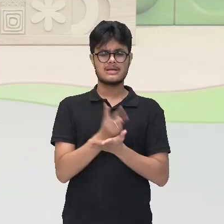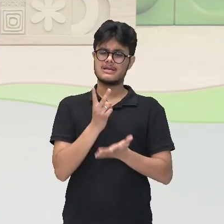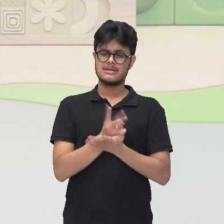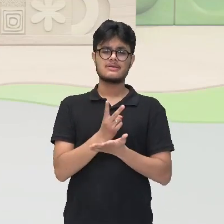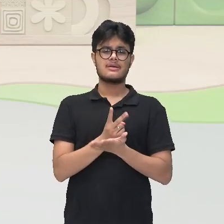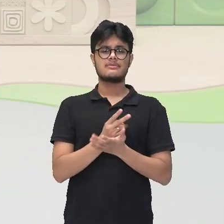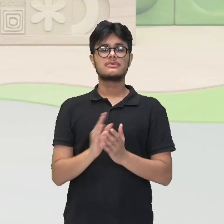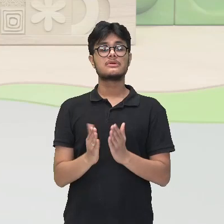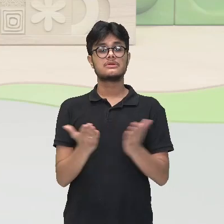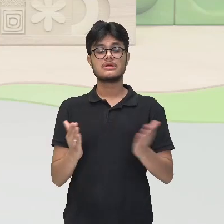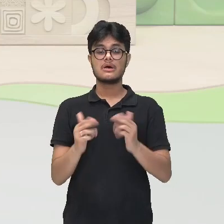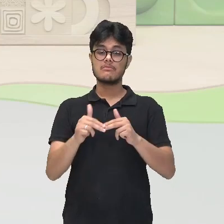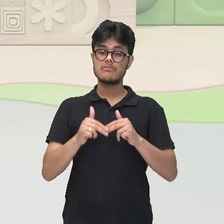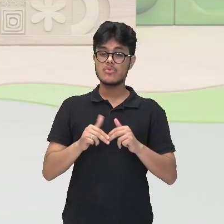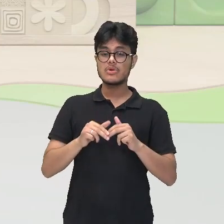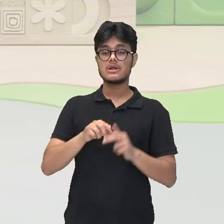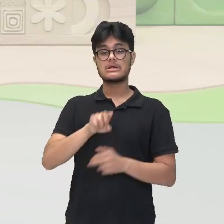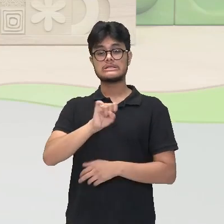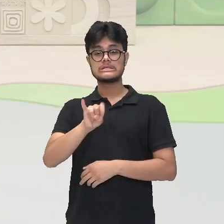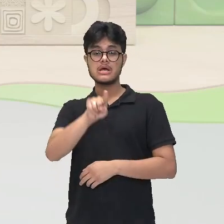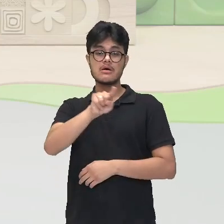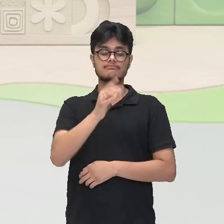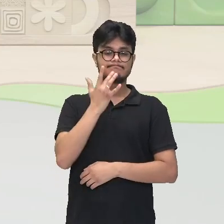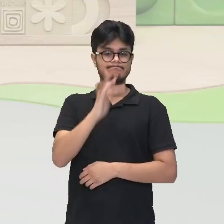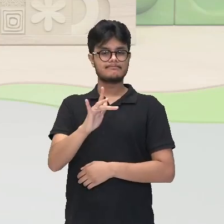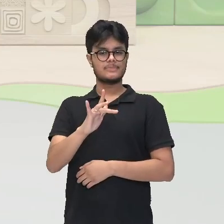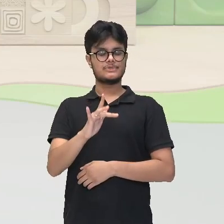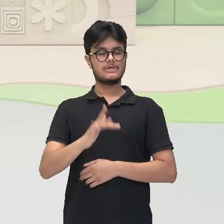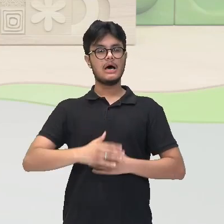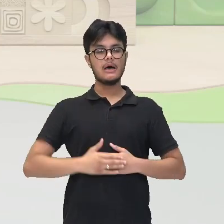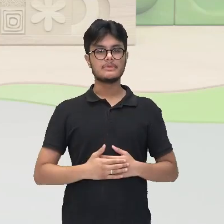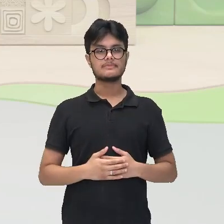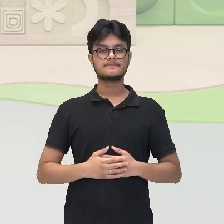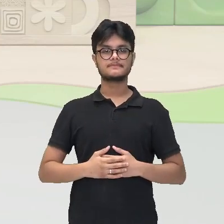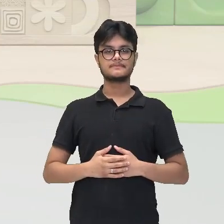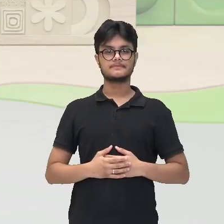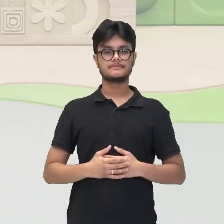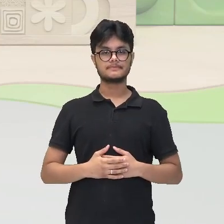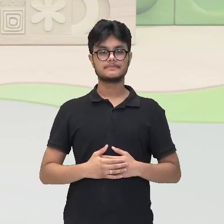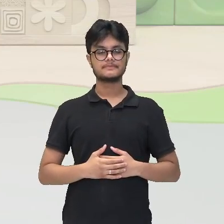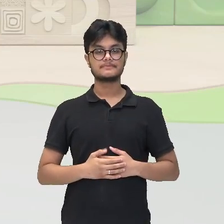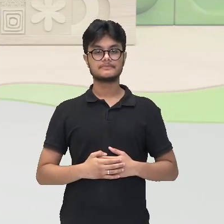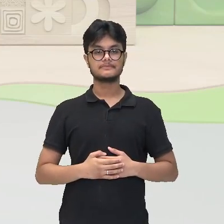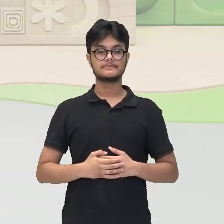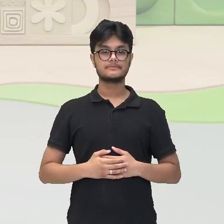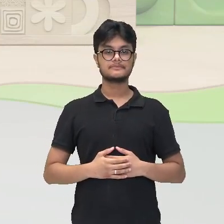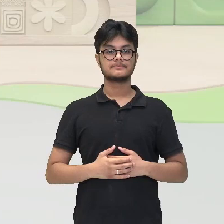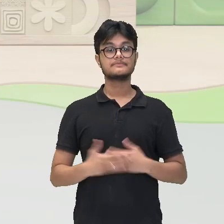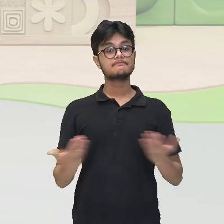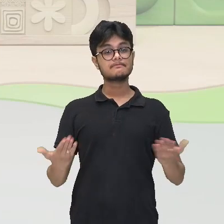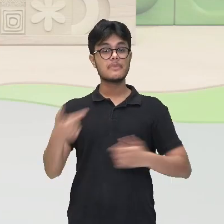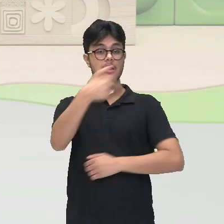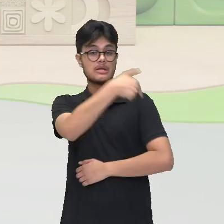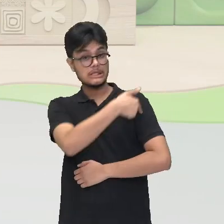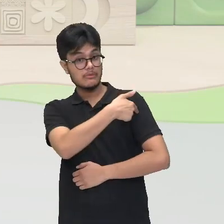Então, se você não sabia, é preciso que você vá se vacinar. A vacina